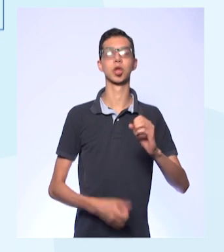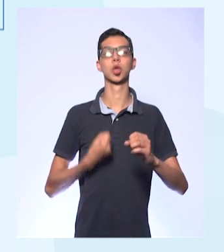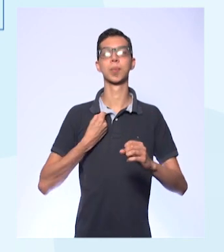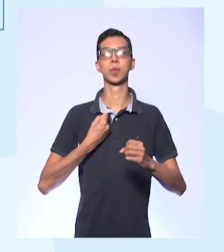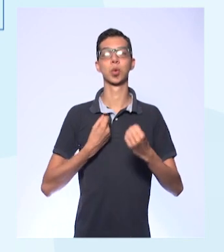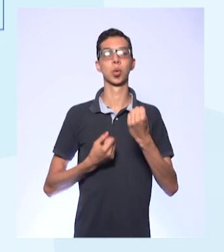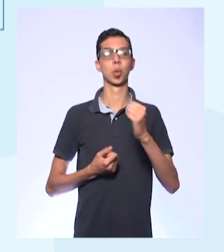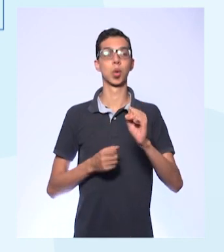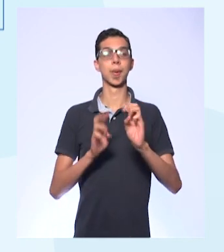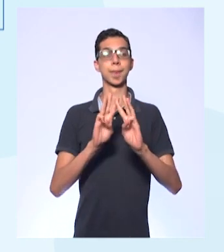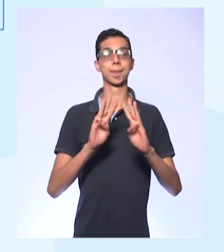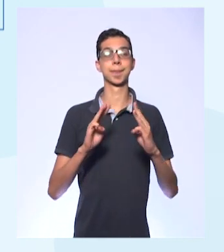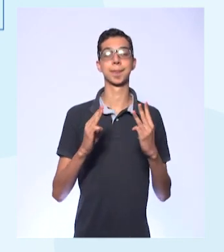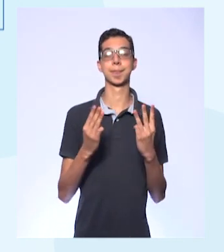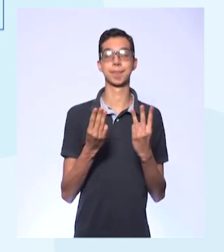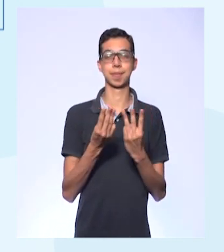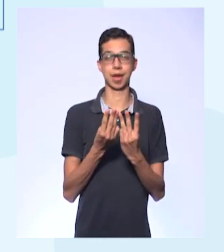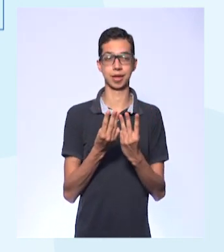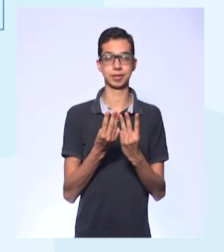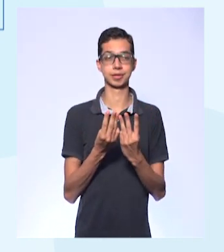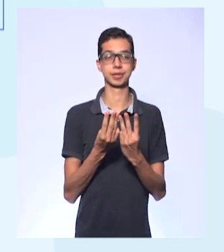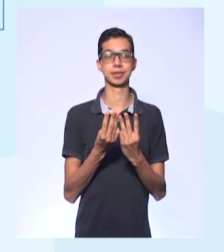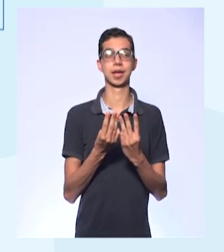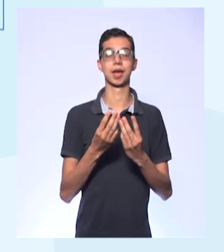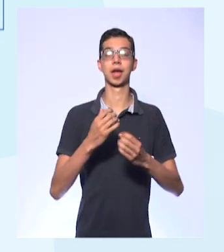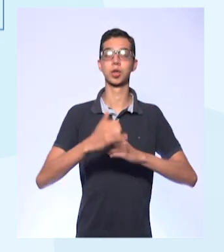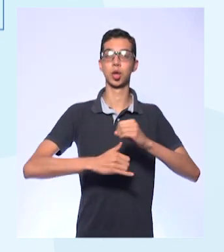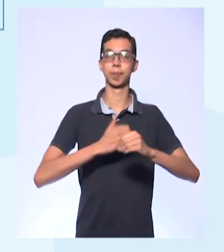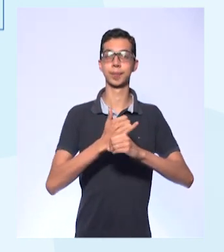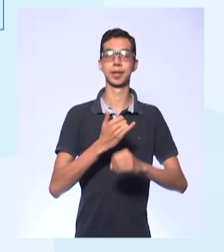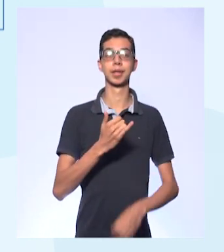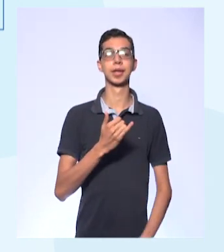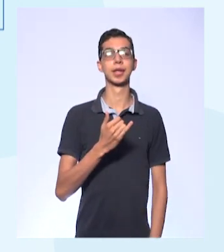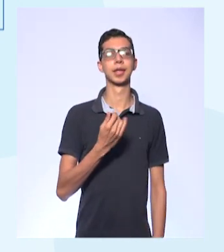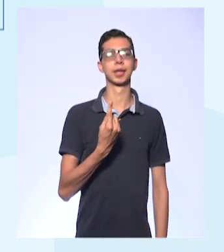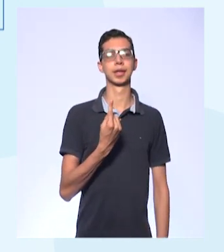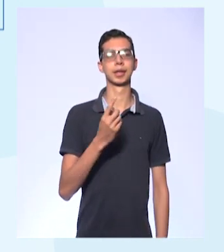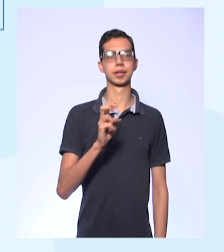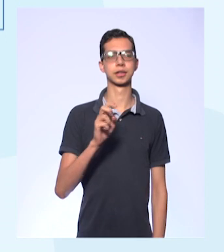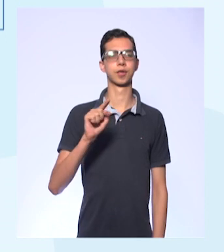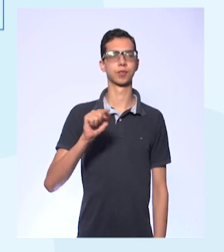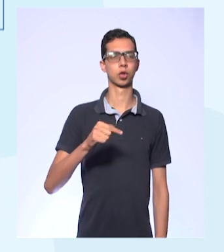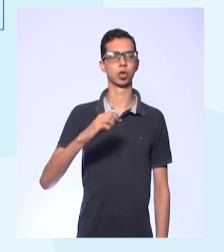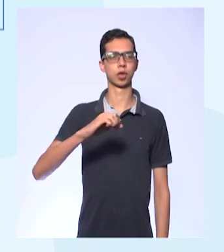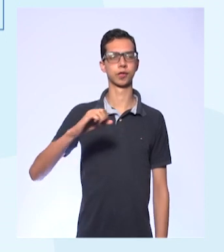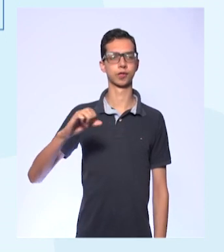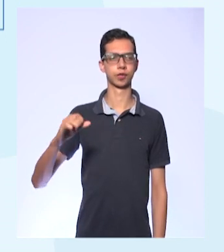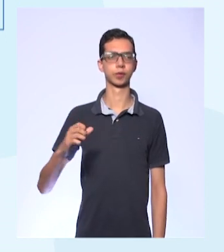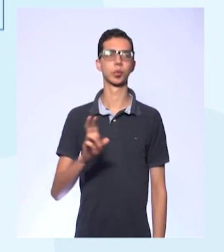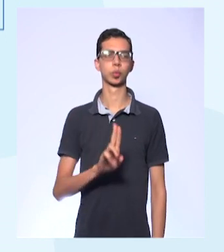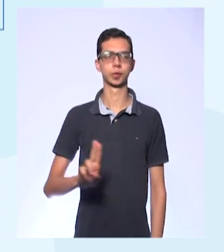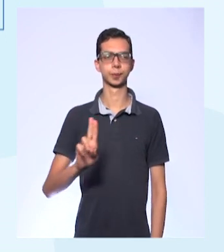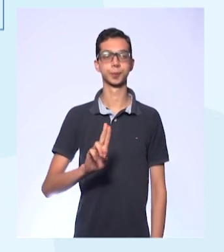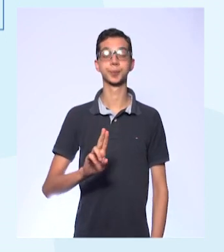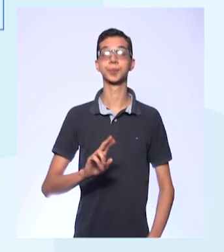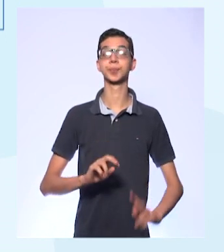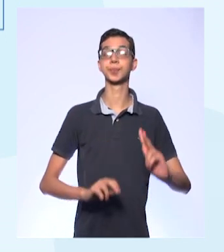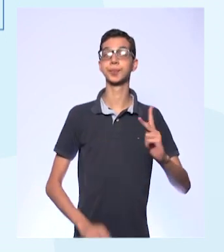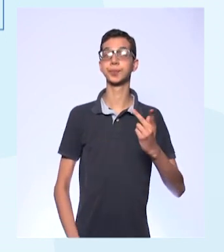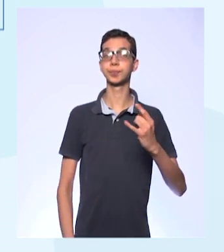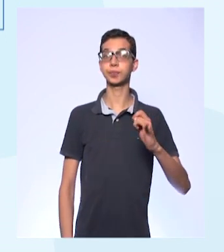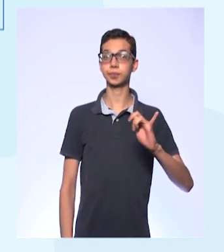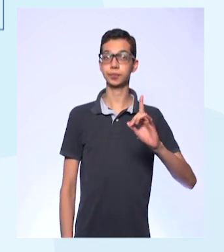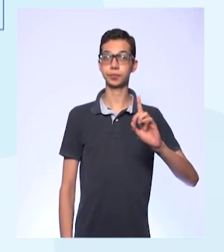é 15,999. Vamos usar 16. Enquanto isso, o hidrogênio, a simbologia é H, o